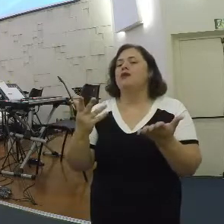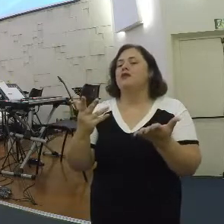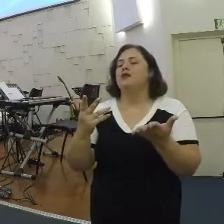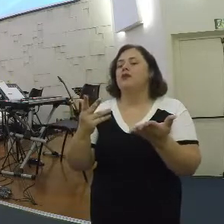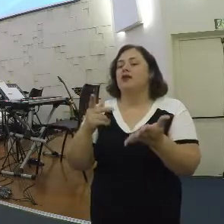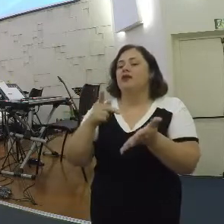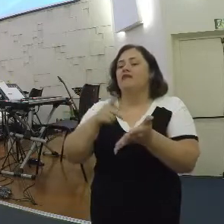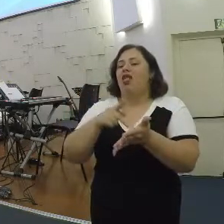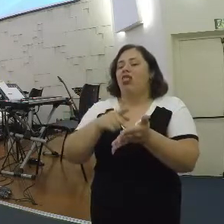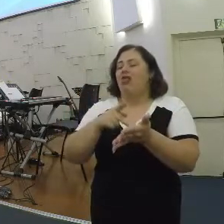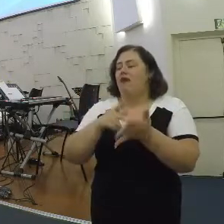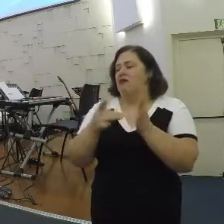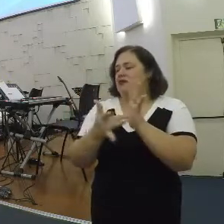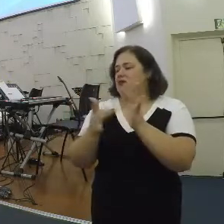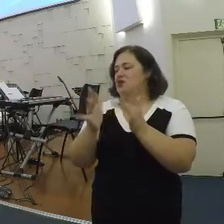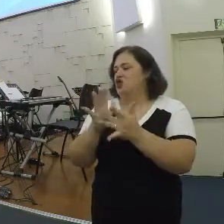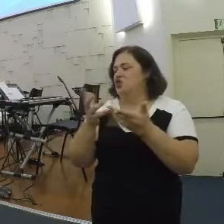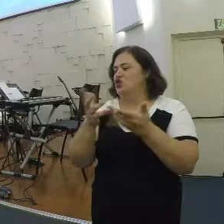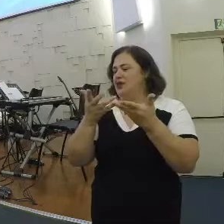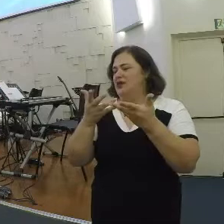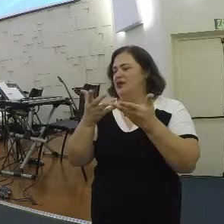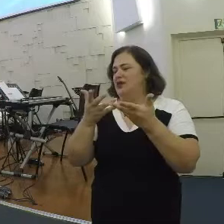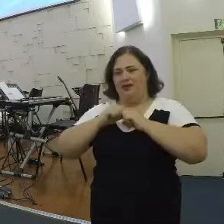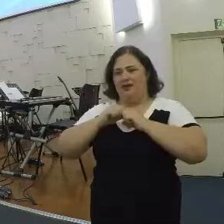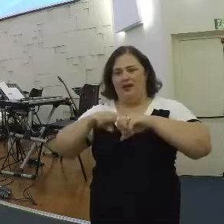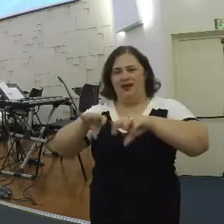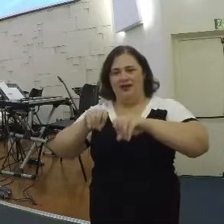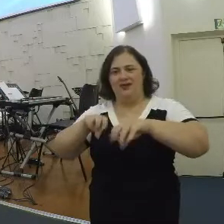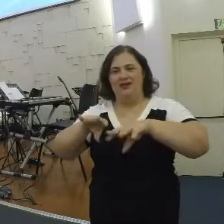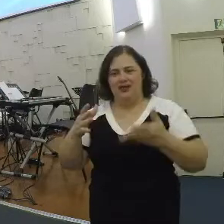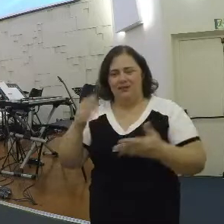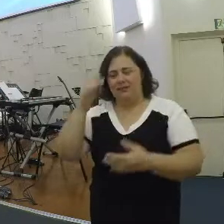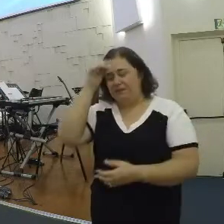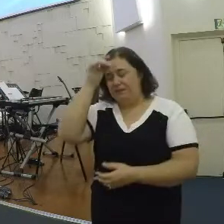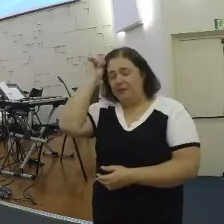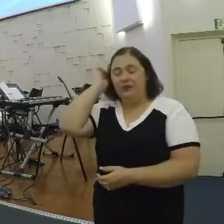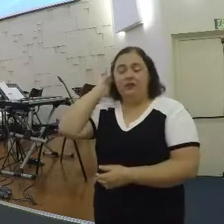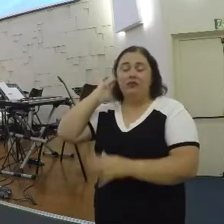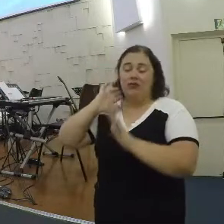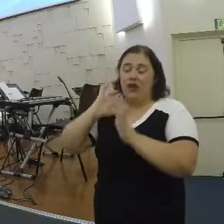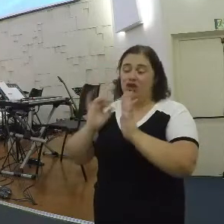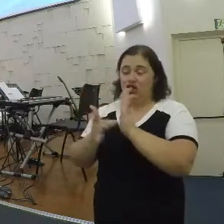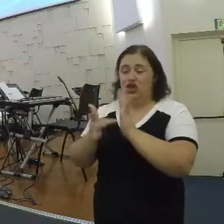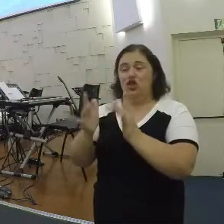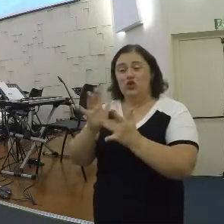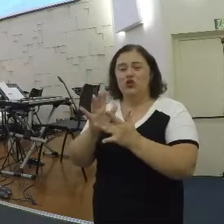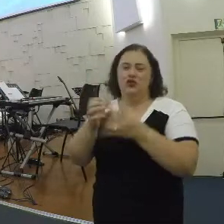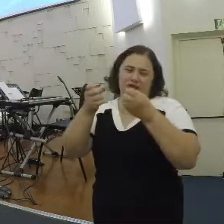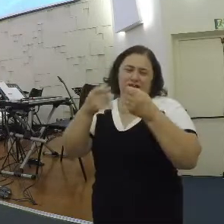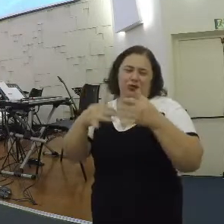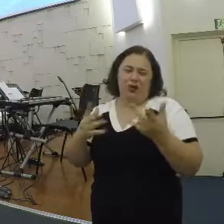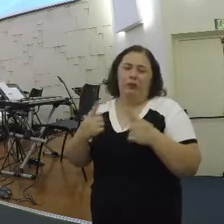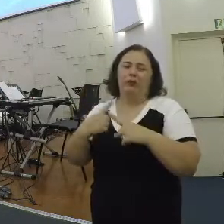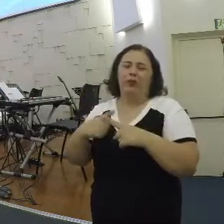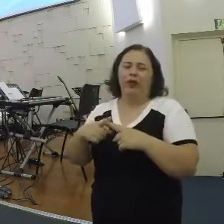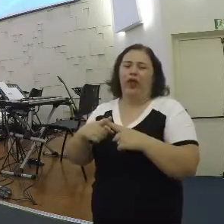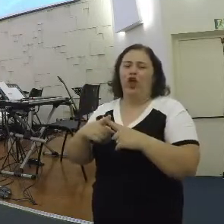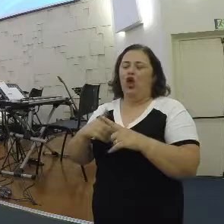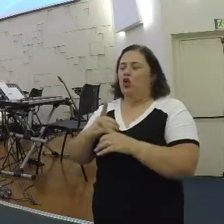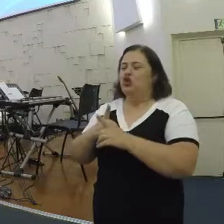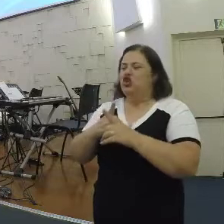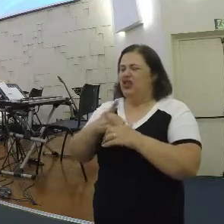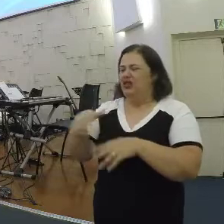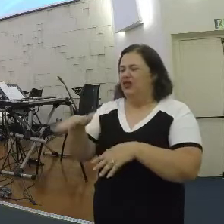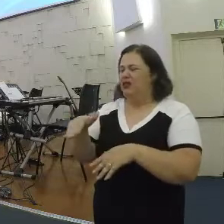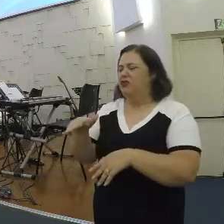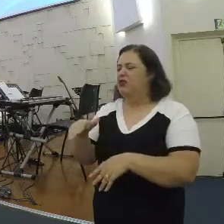Primeiro, nós precisamos lembrar que Jesus mesmo já explicou essa parábola. Vejam aí, irmãos, quando